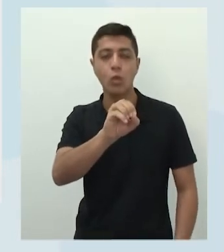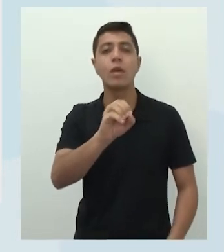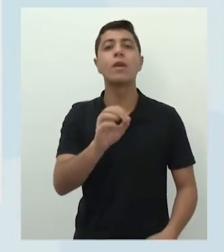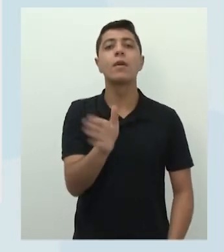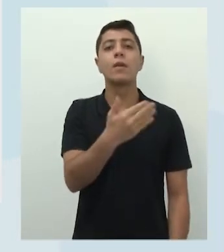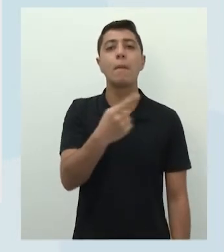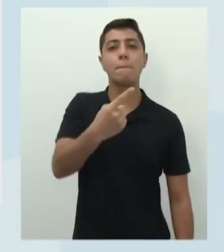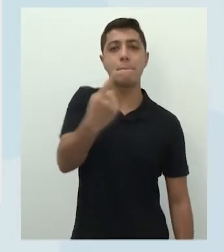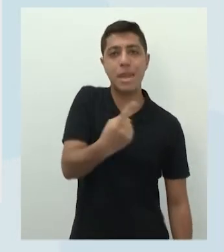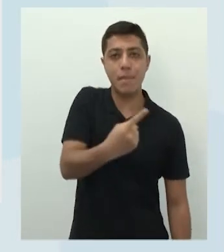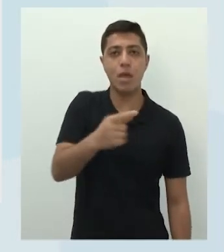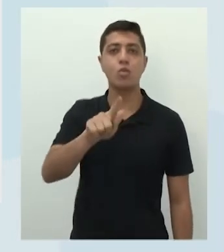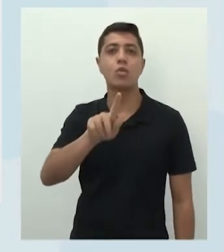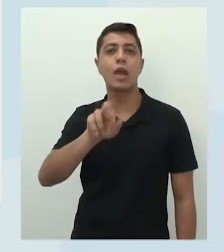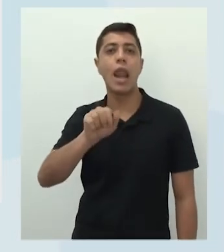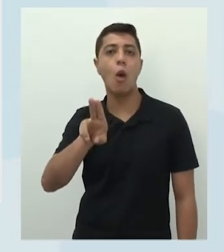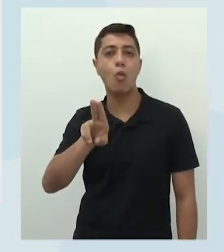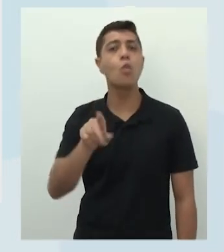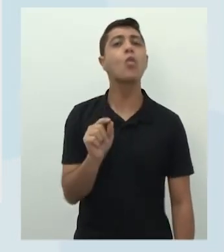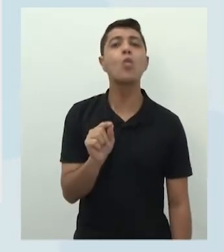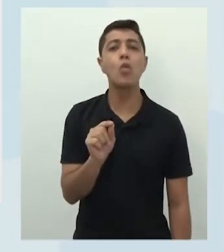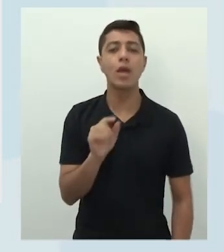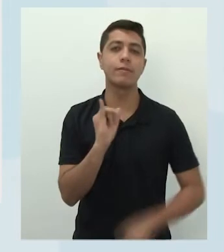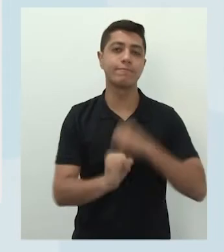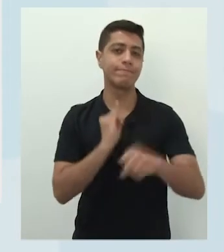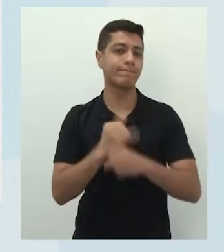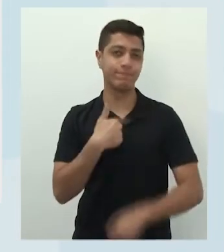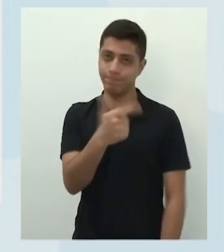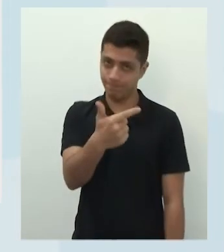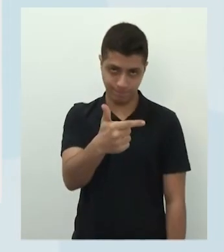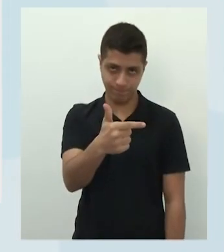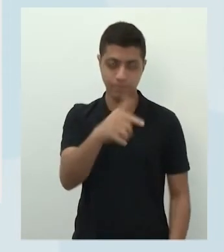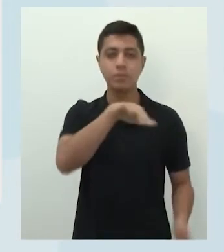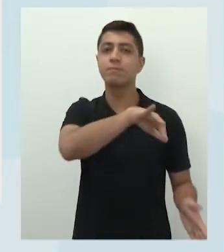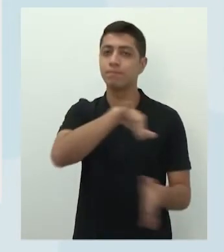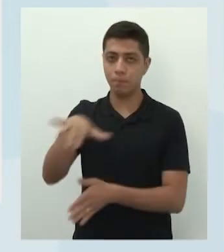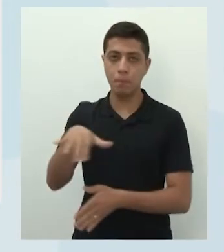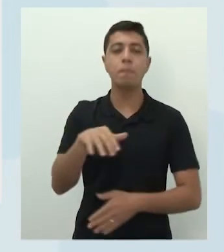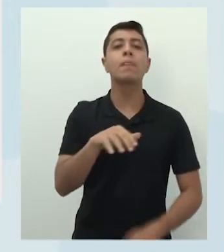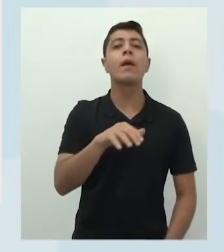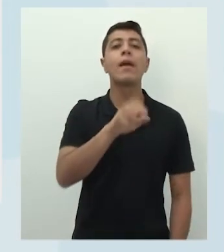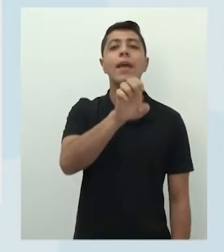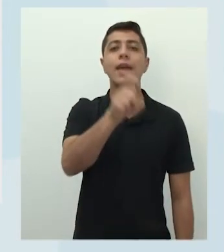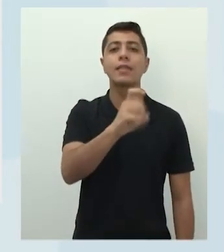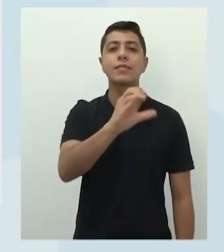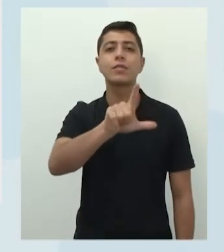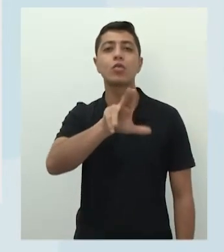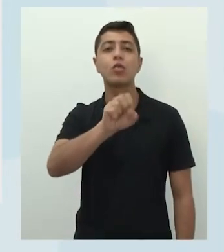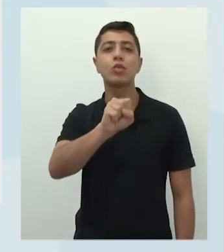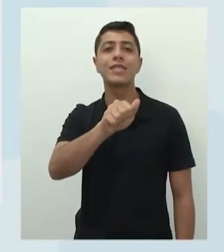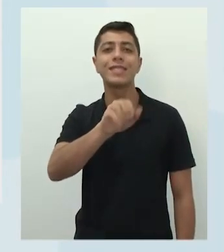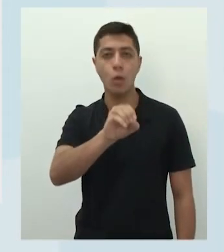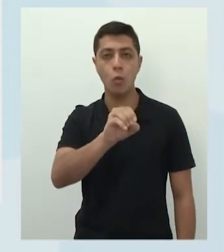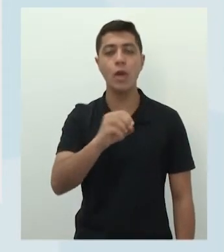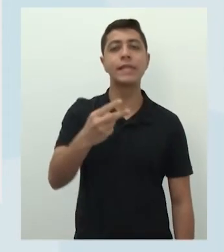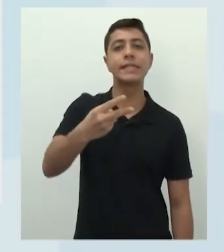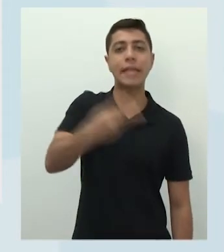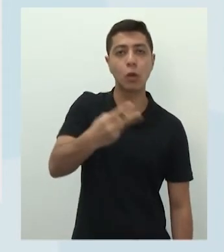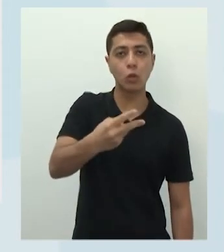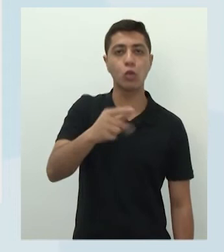pode passar o próximo, mostrando que os nossos adolescentes, os adolescentes atuais do mundo, são enganados em mais